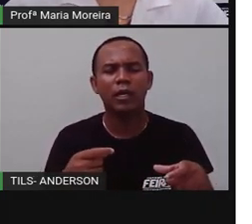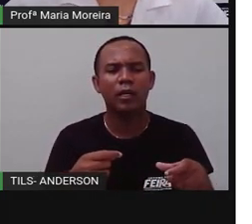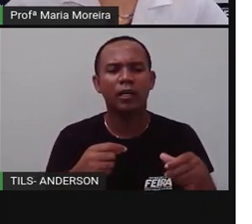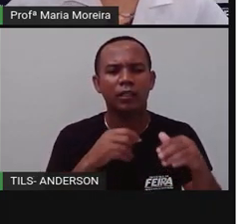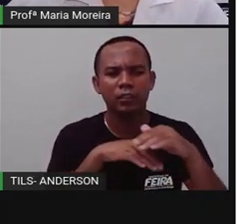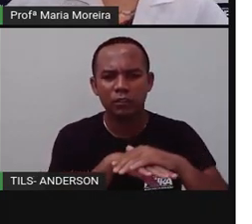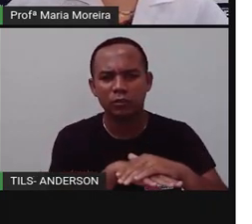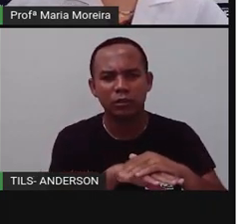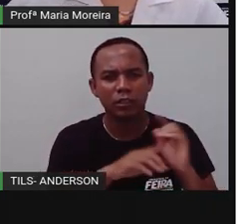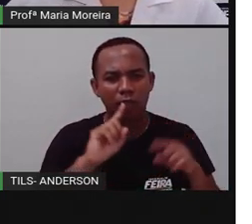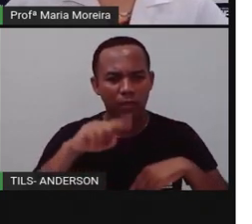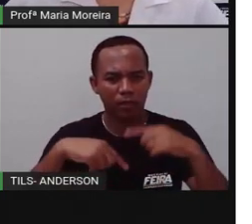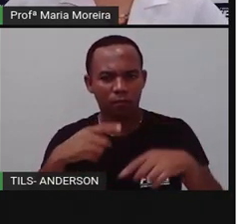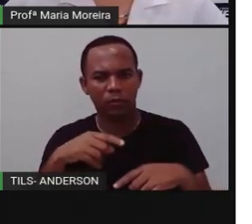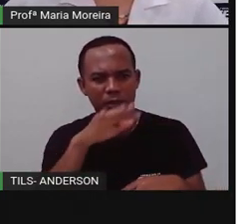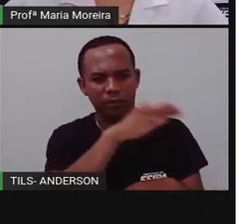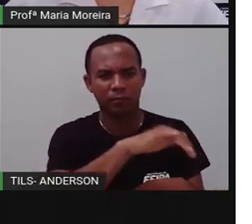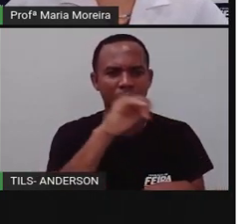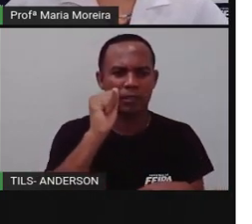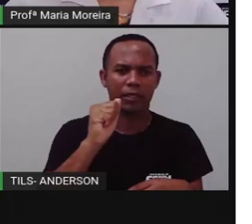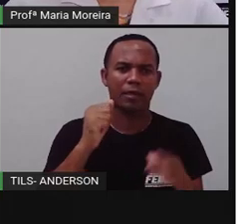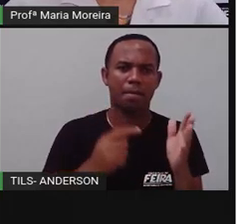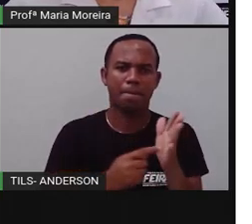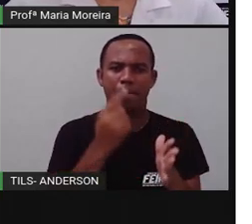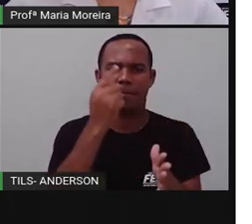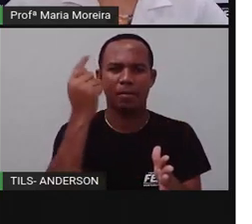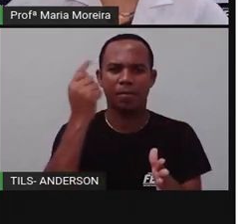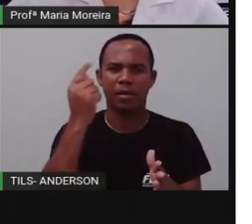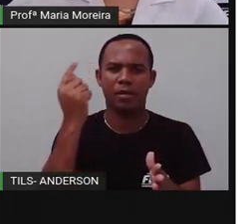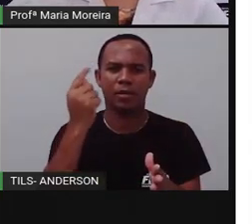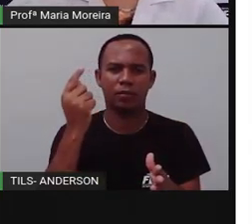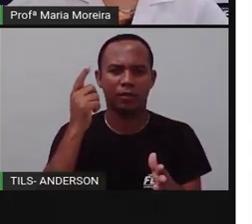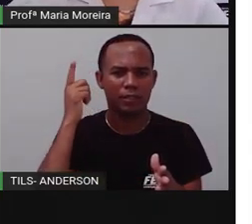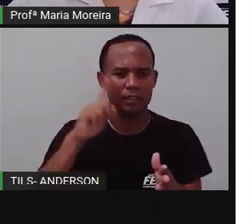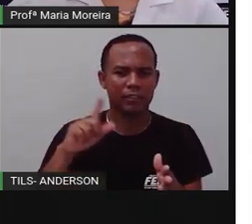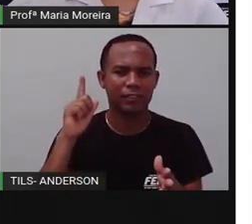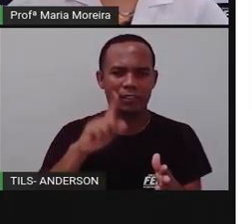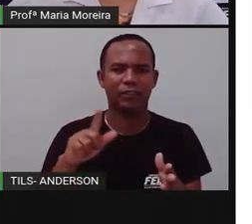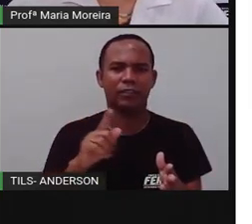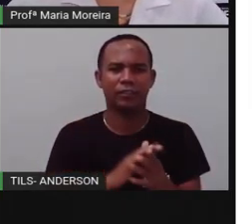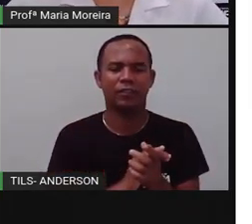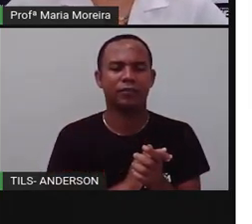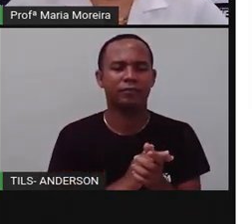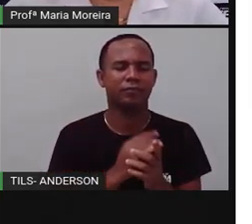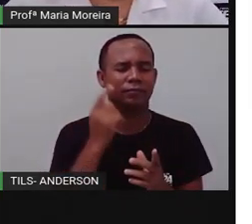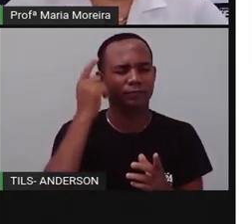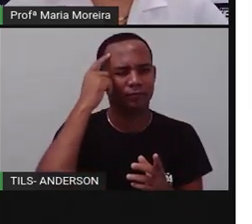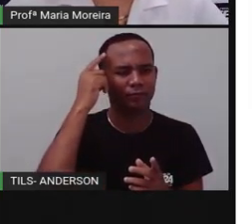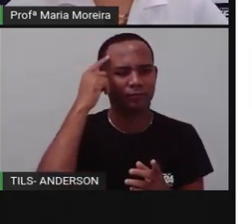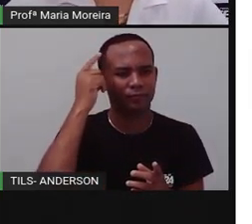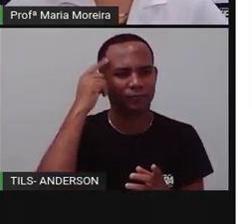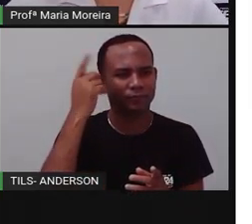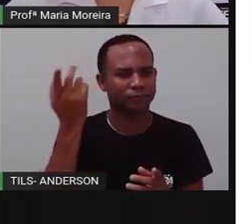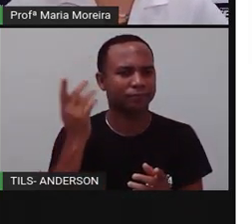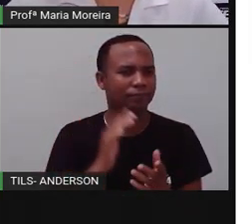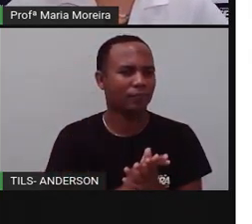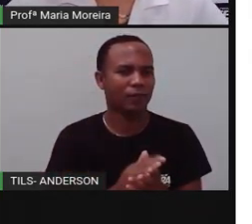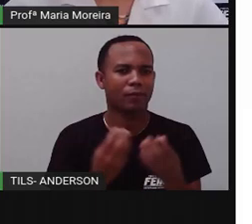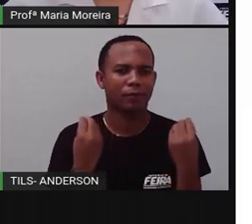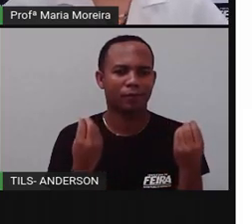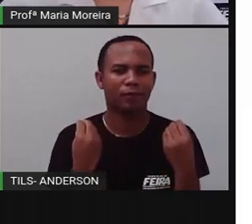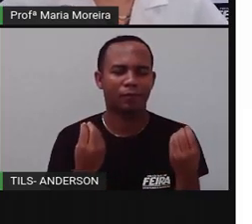a pouco iria buscá-lo. E como seria o primeiro, ele é que ganharia o prêmio. Olha só que desonestidade,